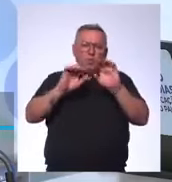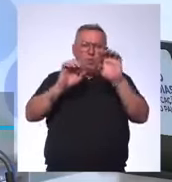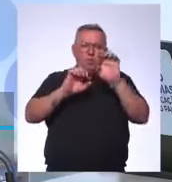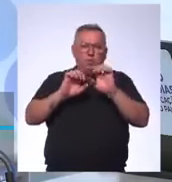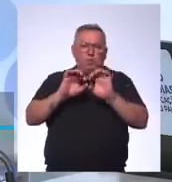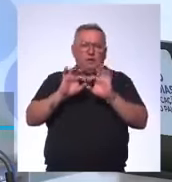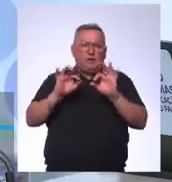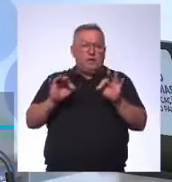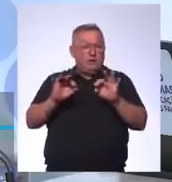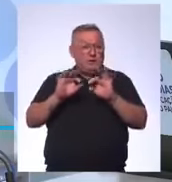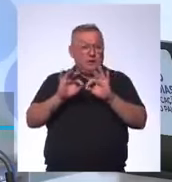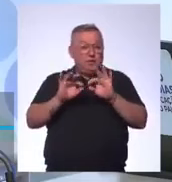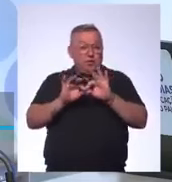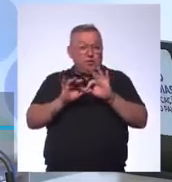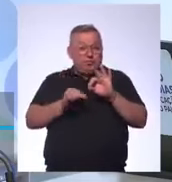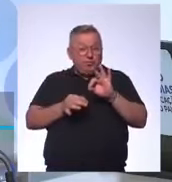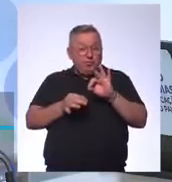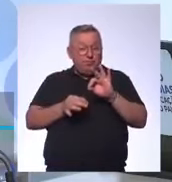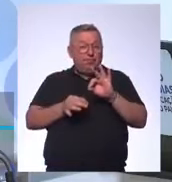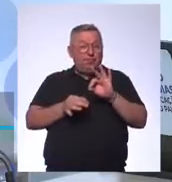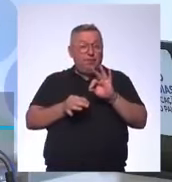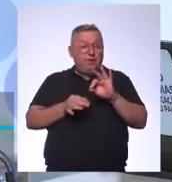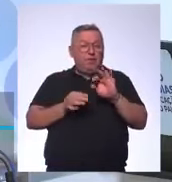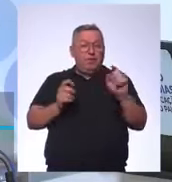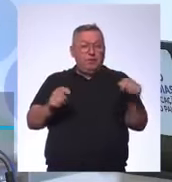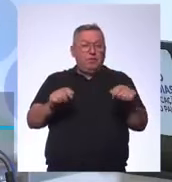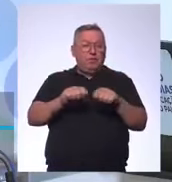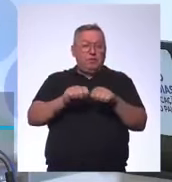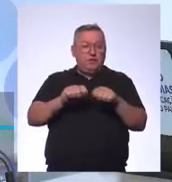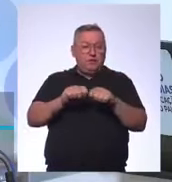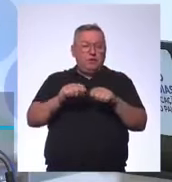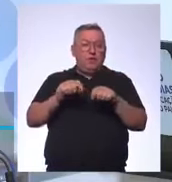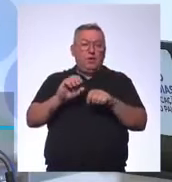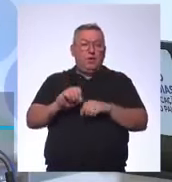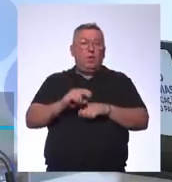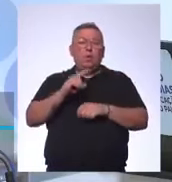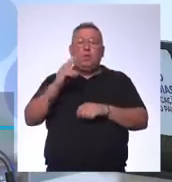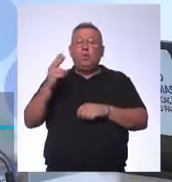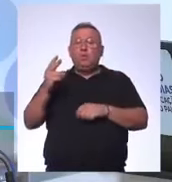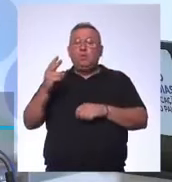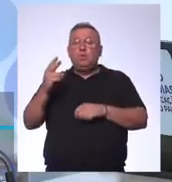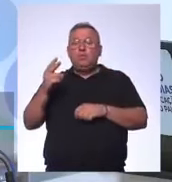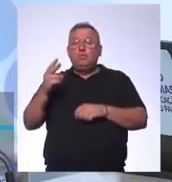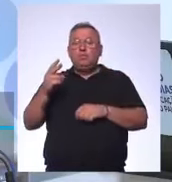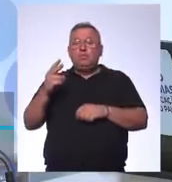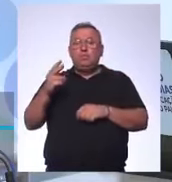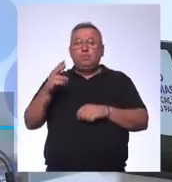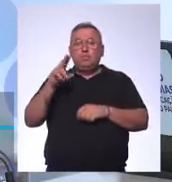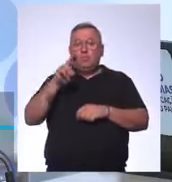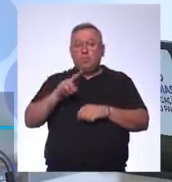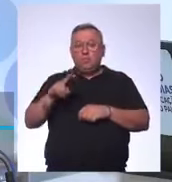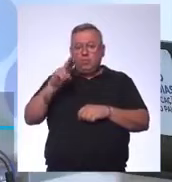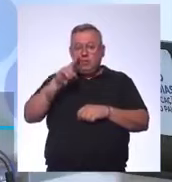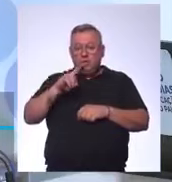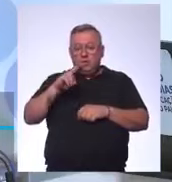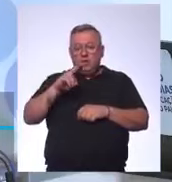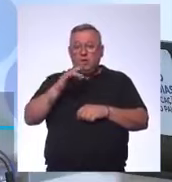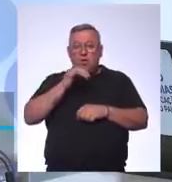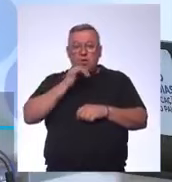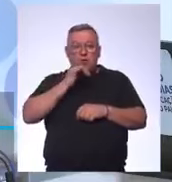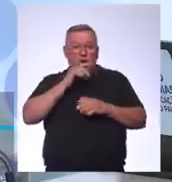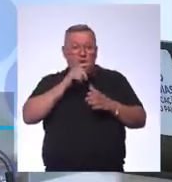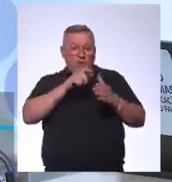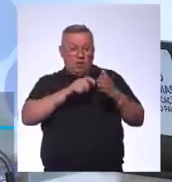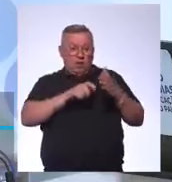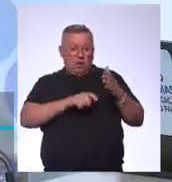está curtinha, né? Para o aluno está fácil, pode ser a partir dessa, ou então usa essa como um